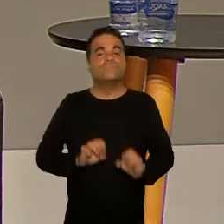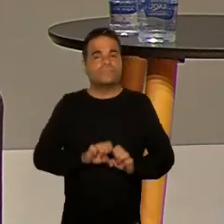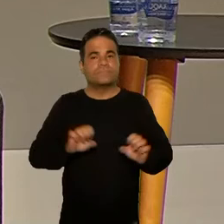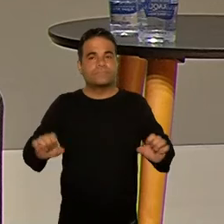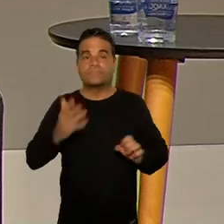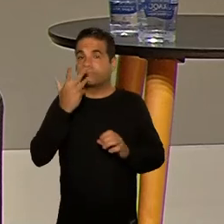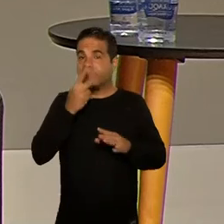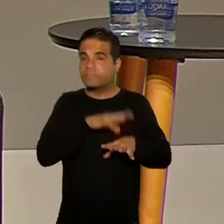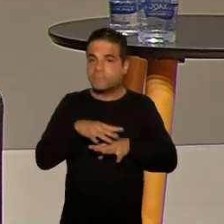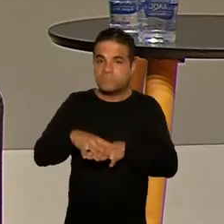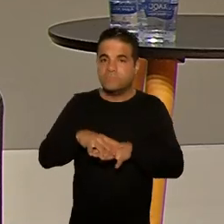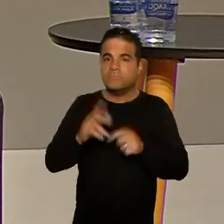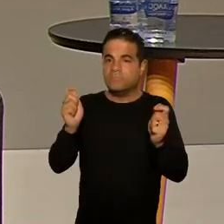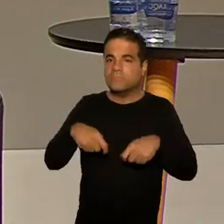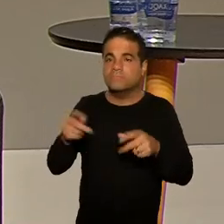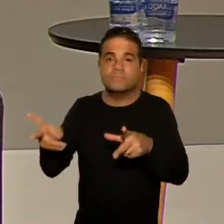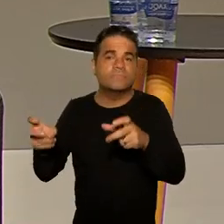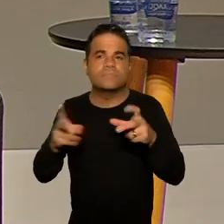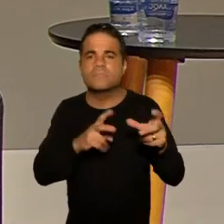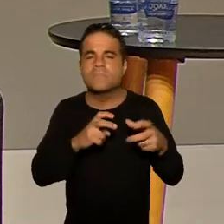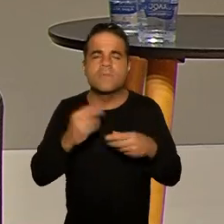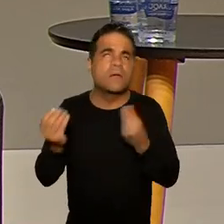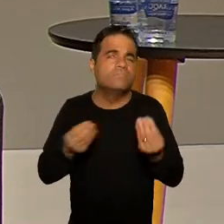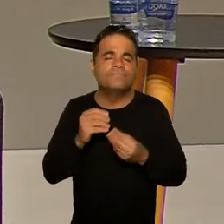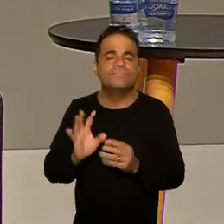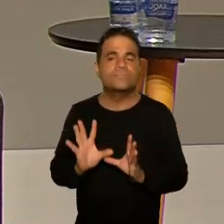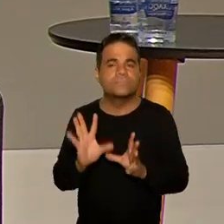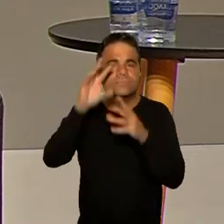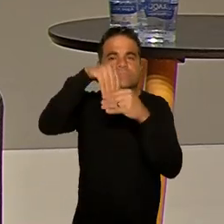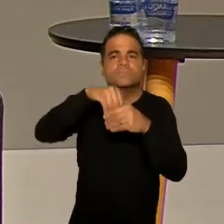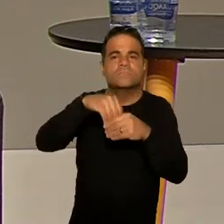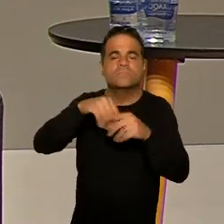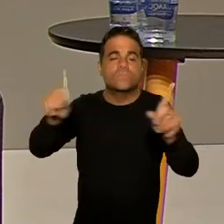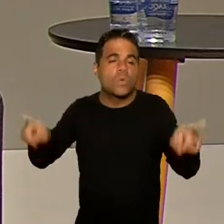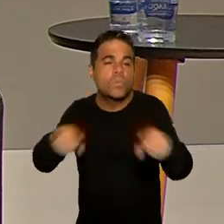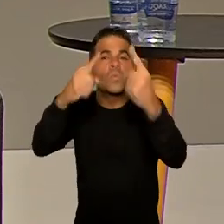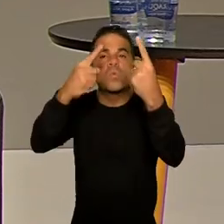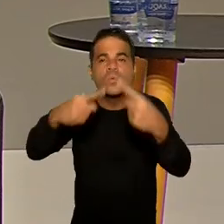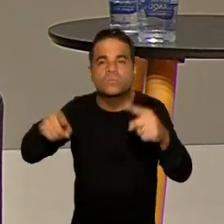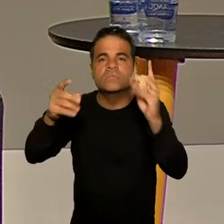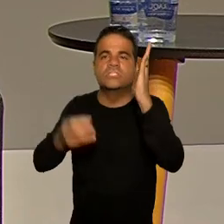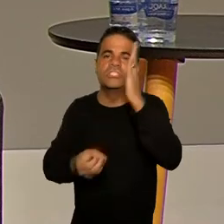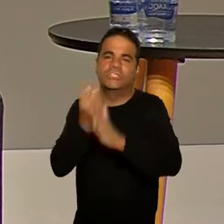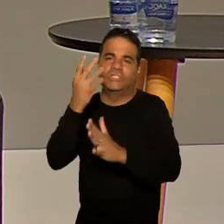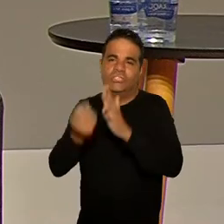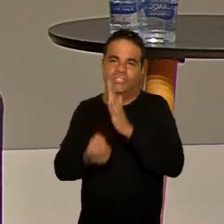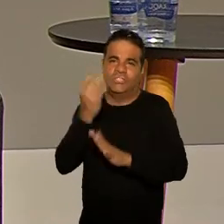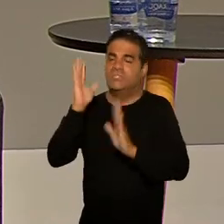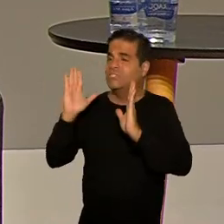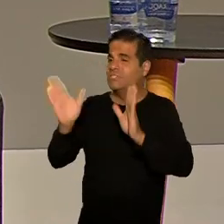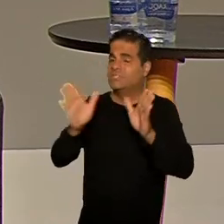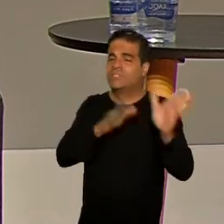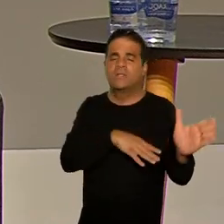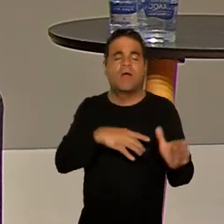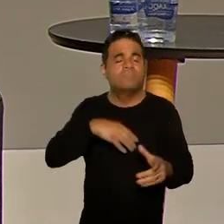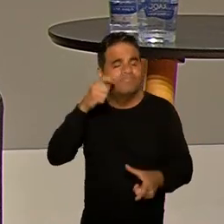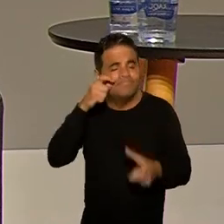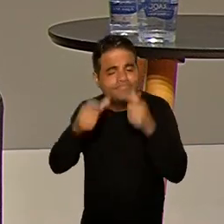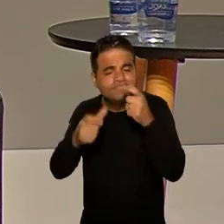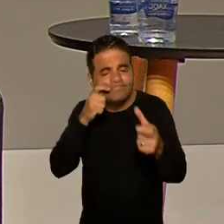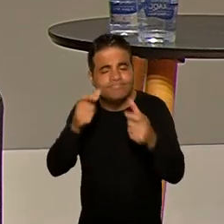matemática possa ser percebida também como uma composição musical isso gera aproximação isso gera